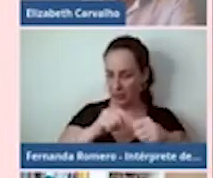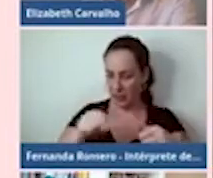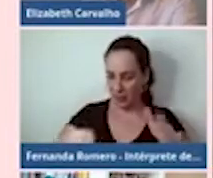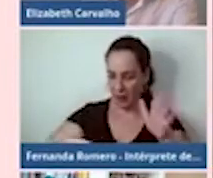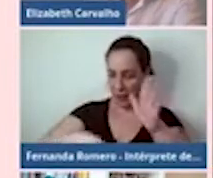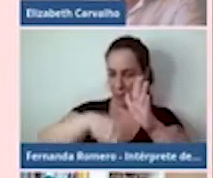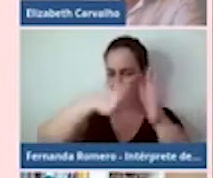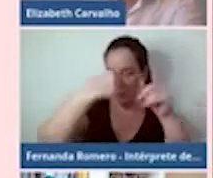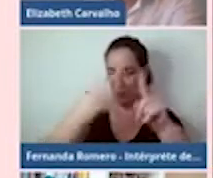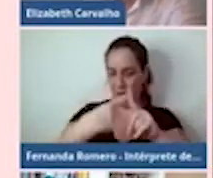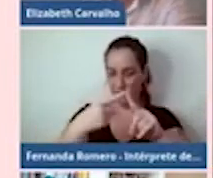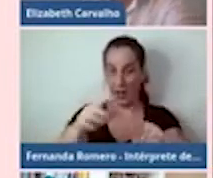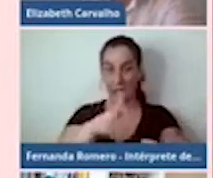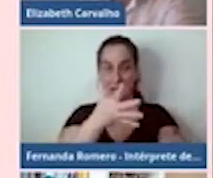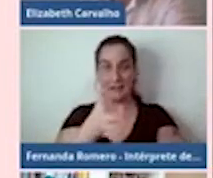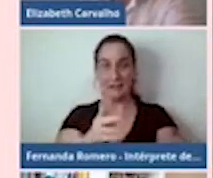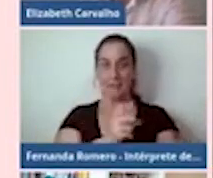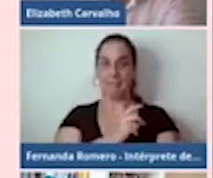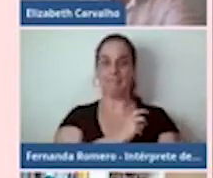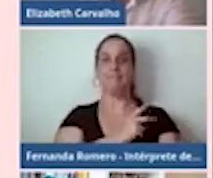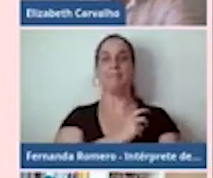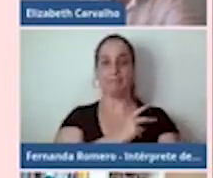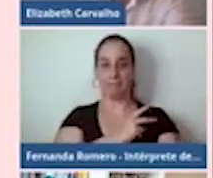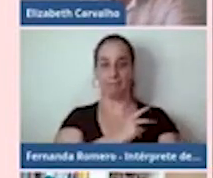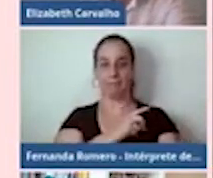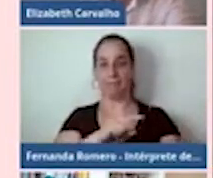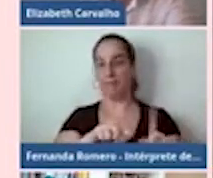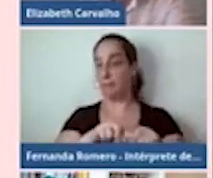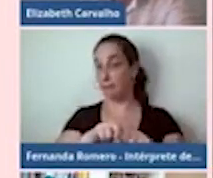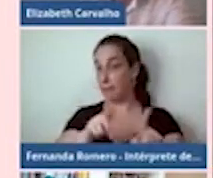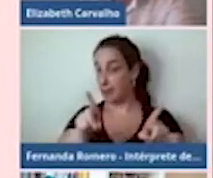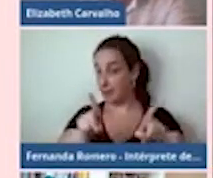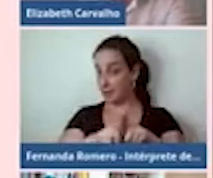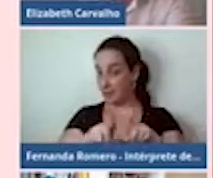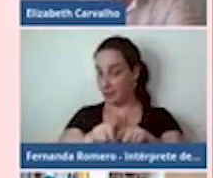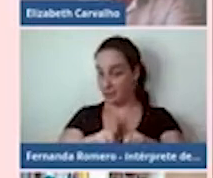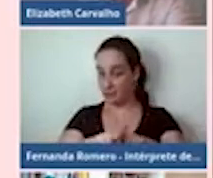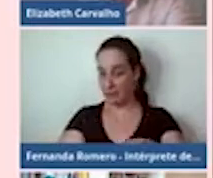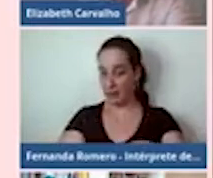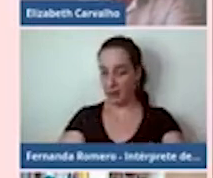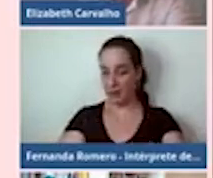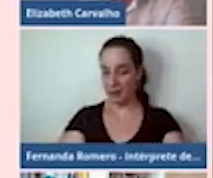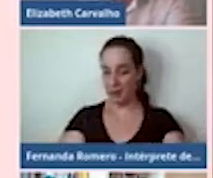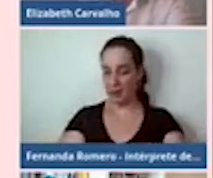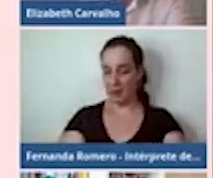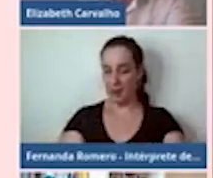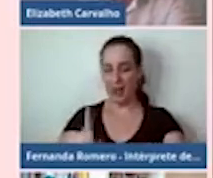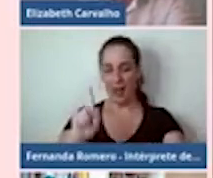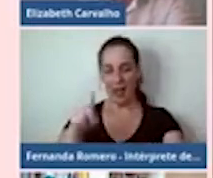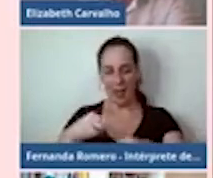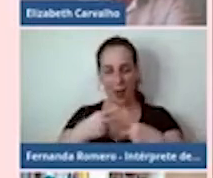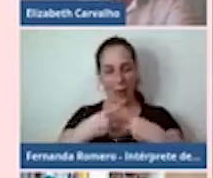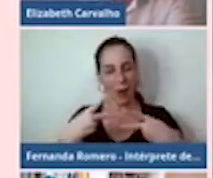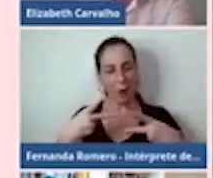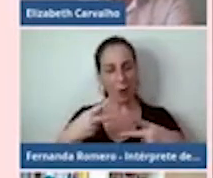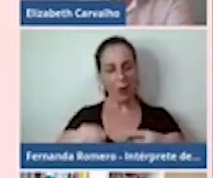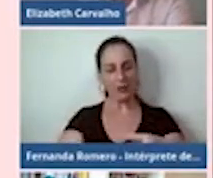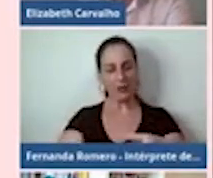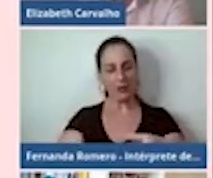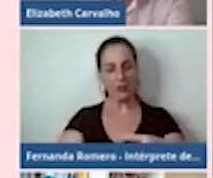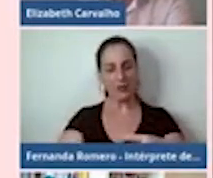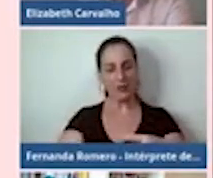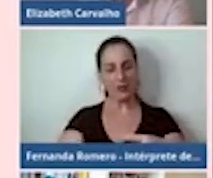é assustador, mas ao mesmo tempo ele é algo que deixa a gente